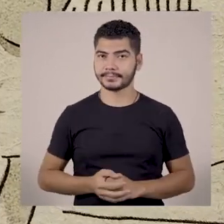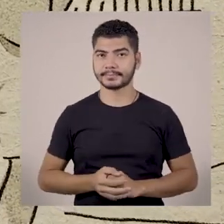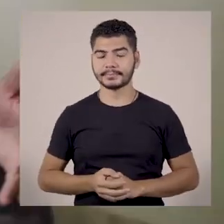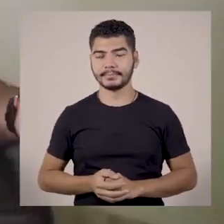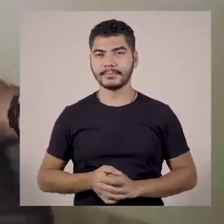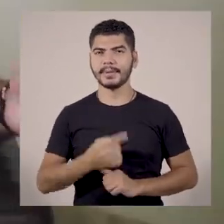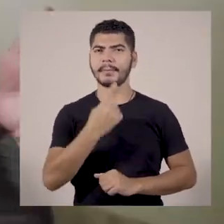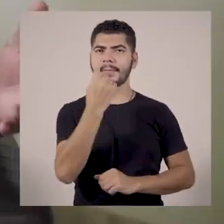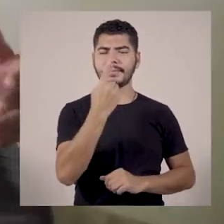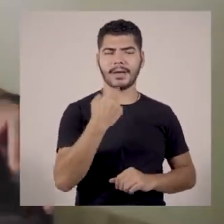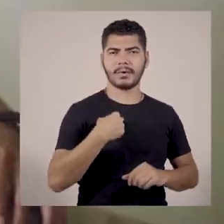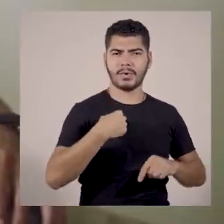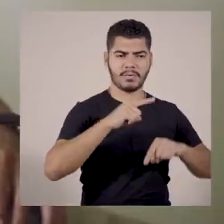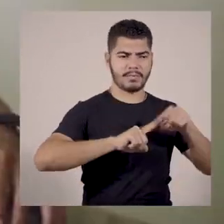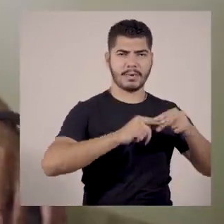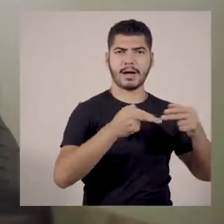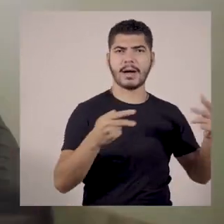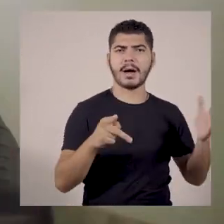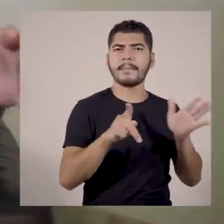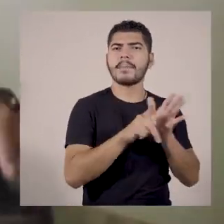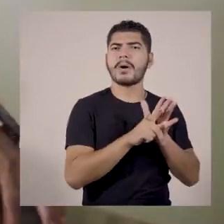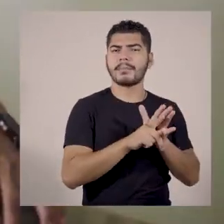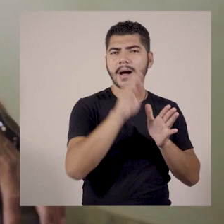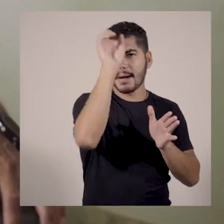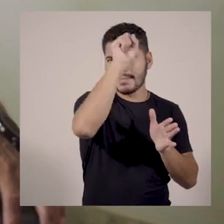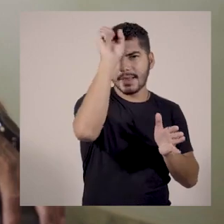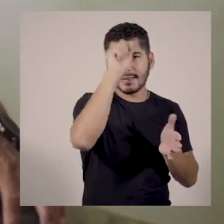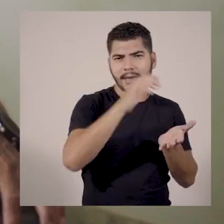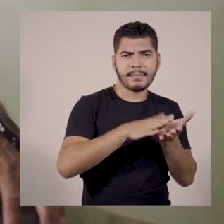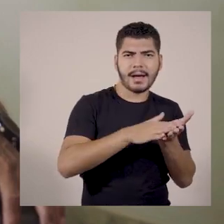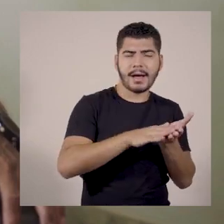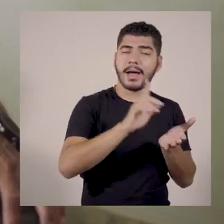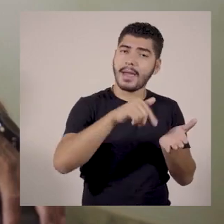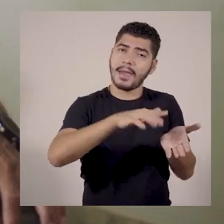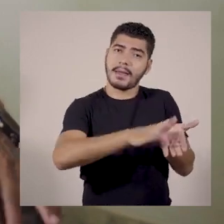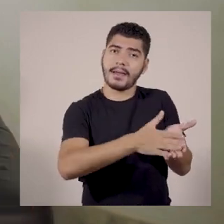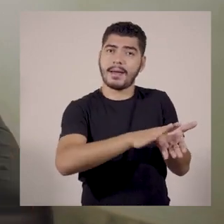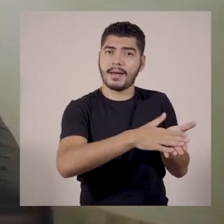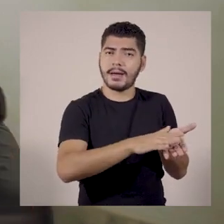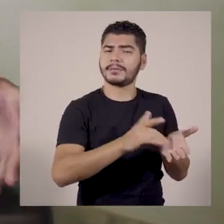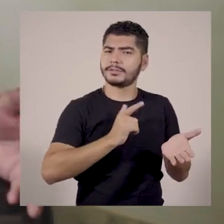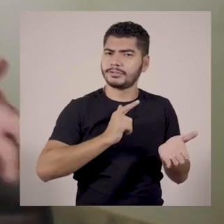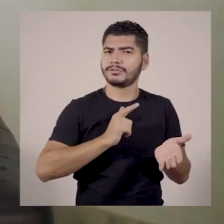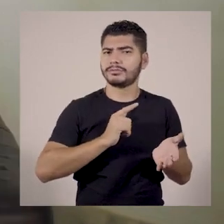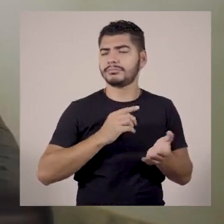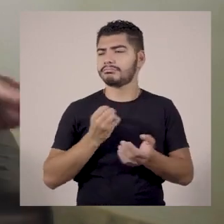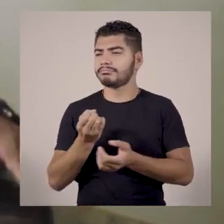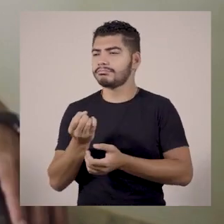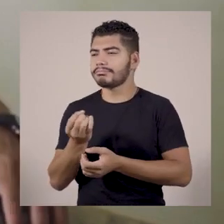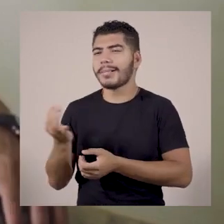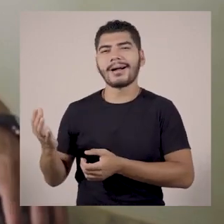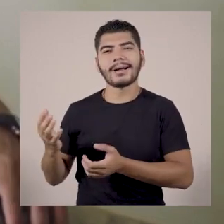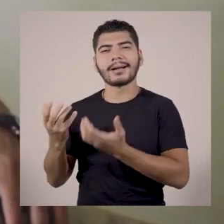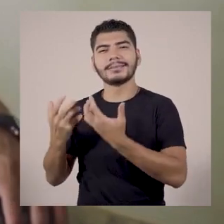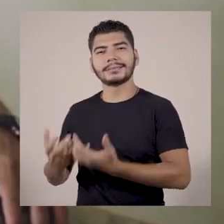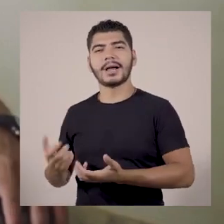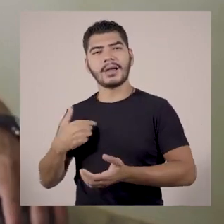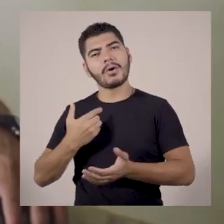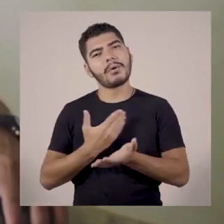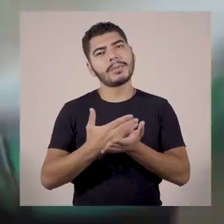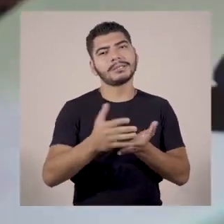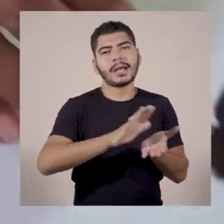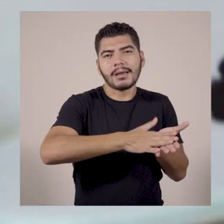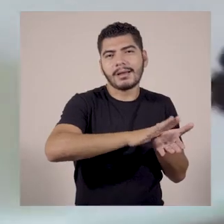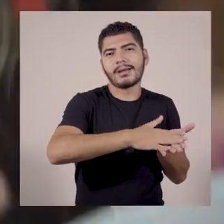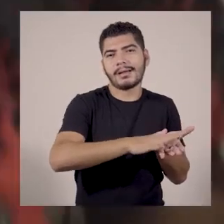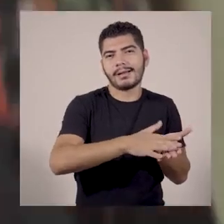Tanto é que o primeiro instrumento que eu vim aprender foi um pandeiro, entende? Porque os tios cansavam e eu comecei a tocar um